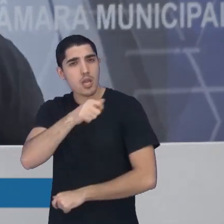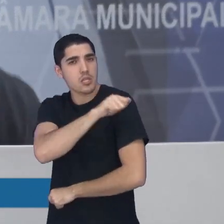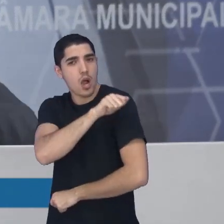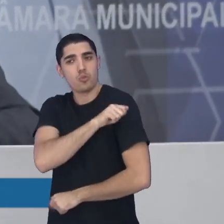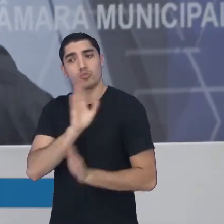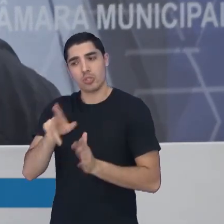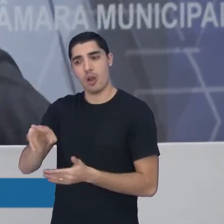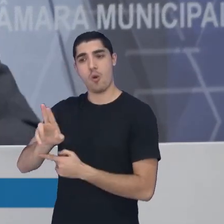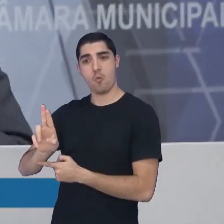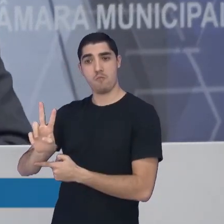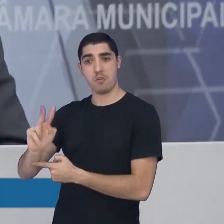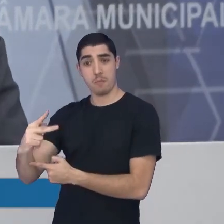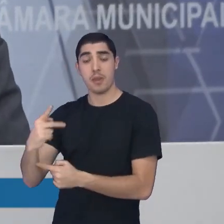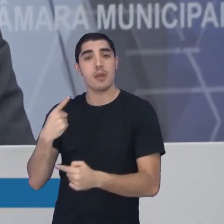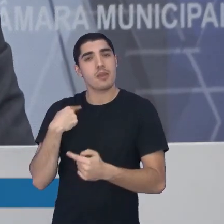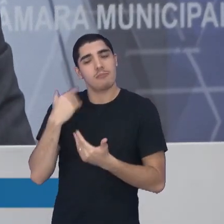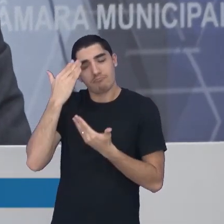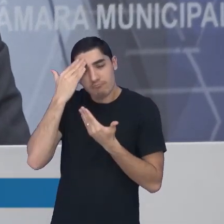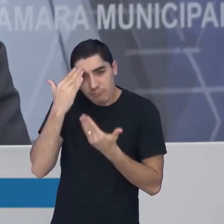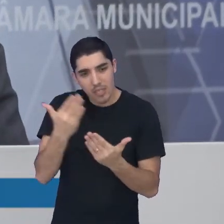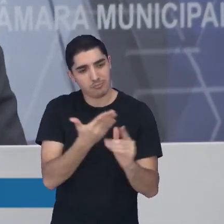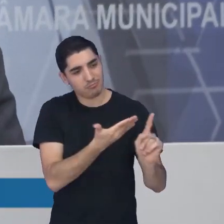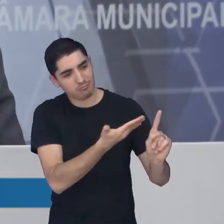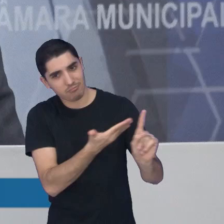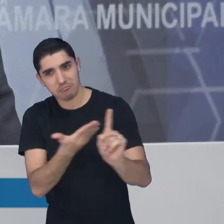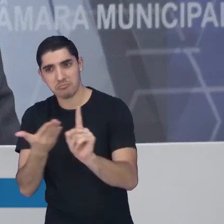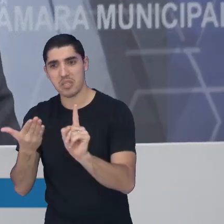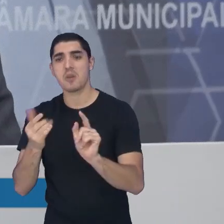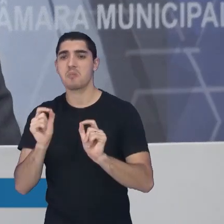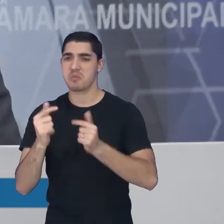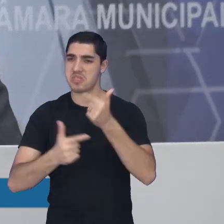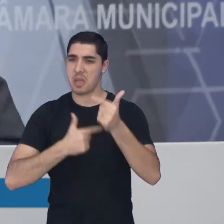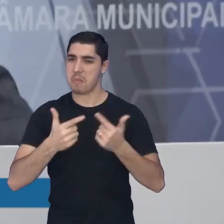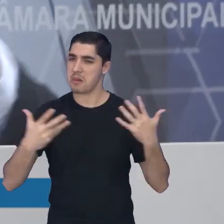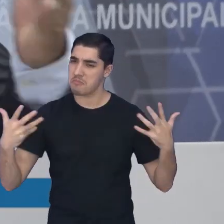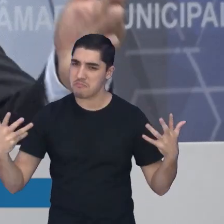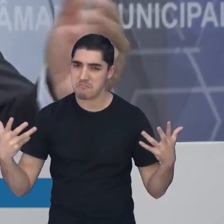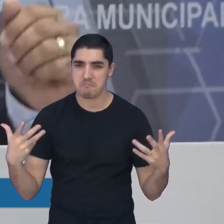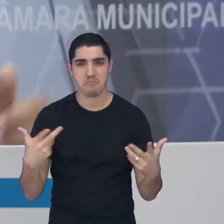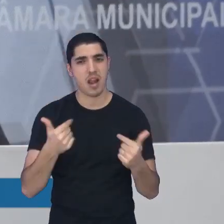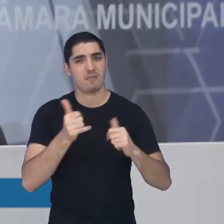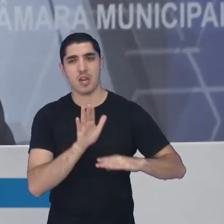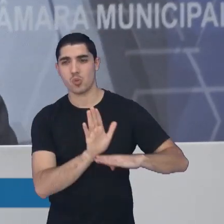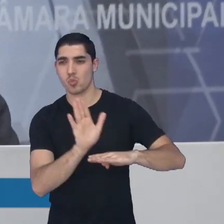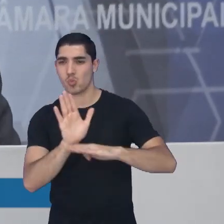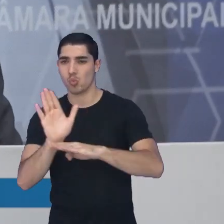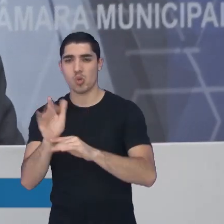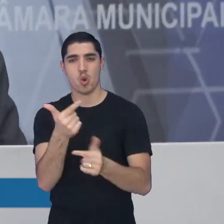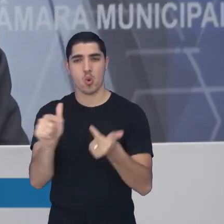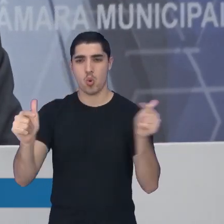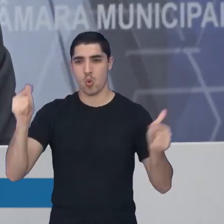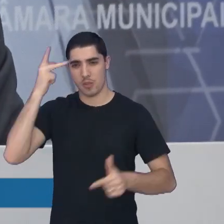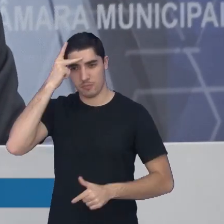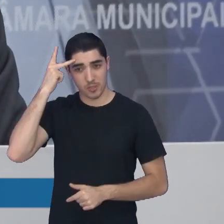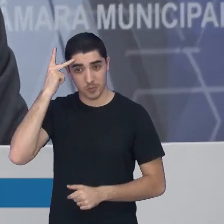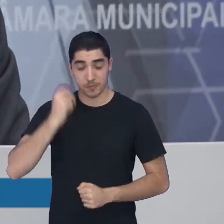trabalho magnífico, belíssimo, que vocês fazem em favor das pessoas. Eu queria, então, deixar